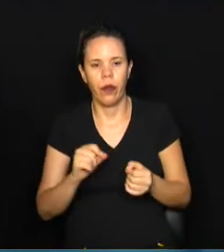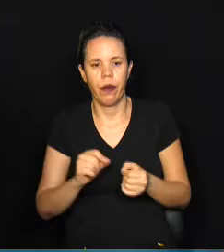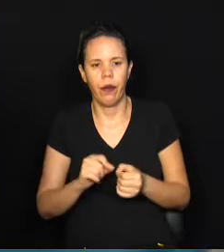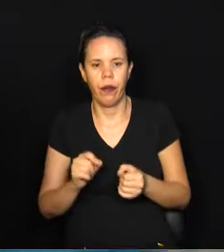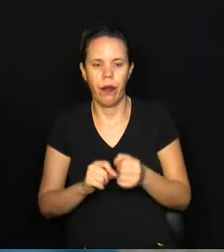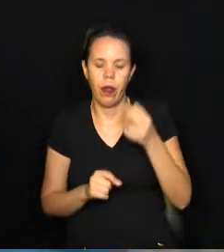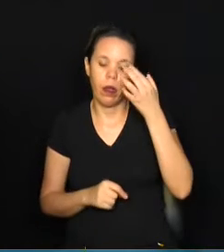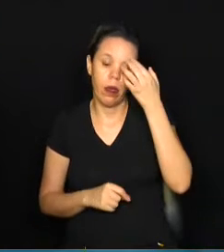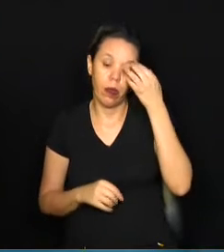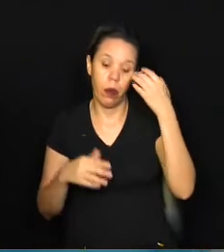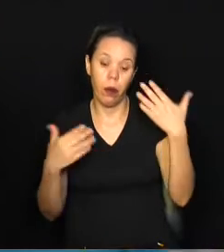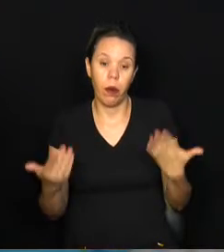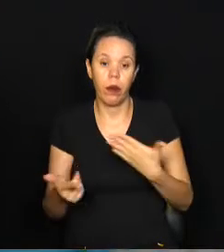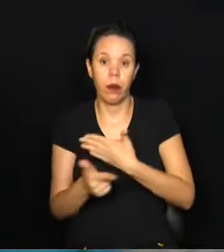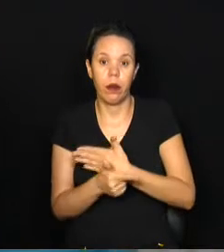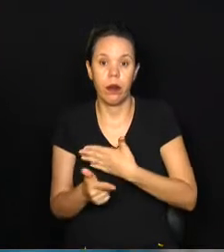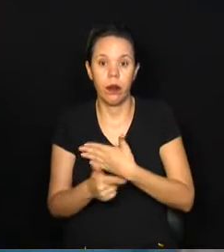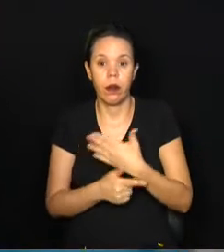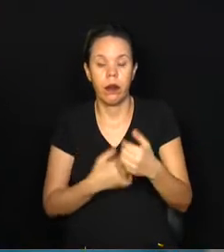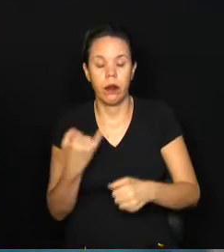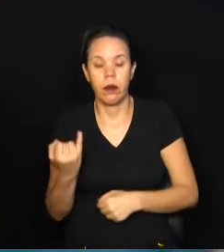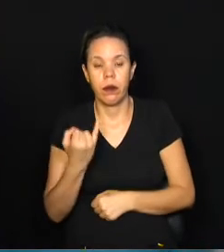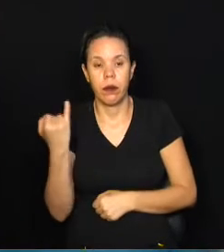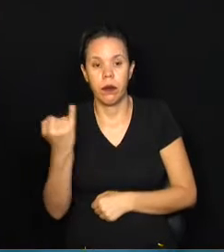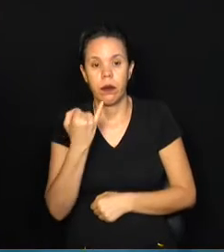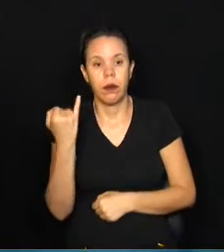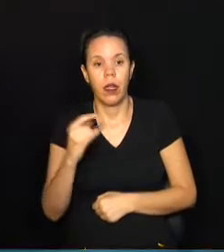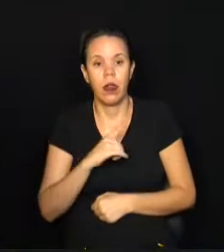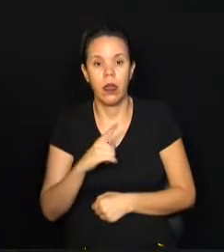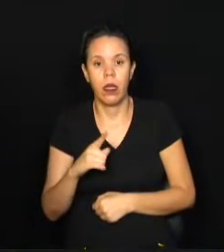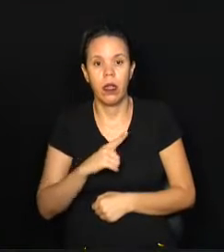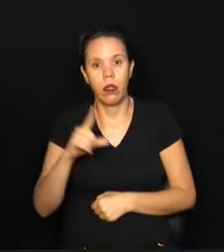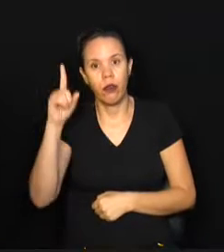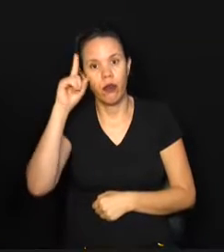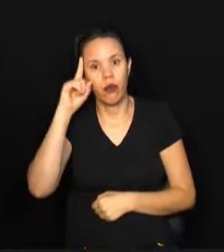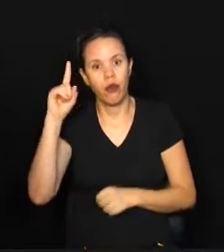qual que é a função, qual a importância de se ter um dia